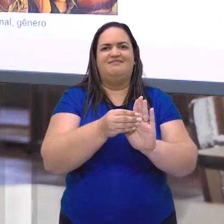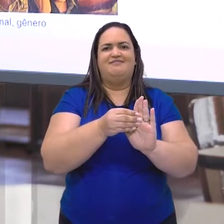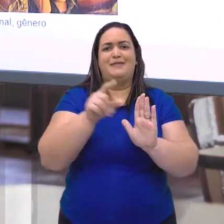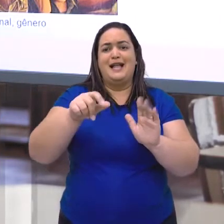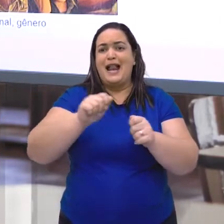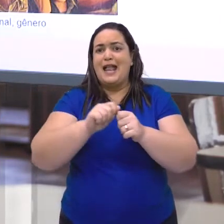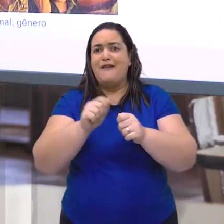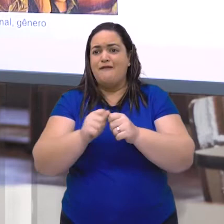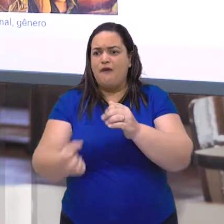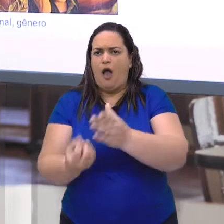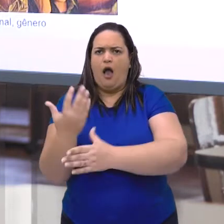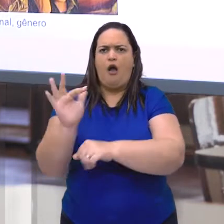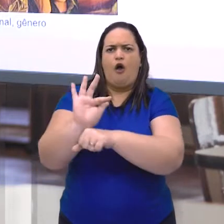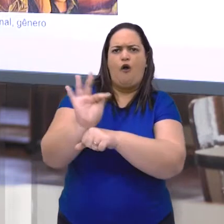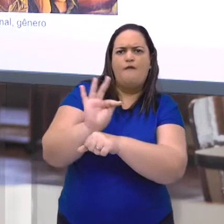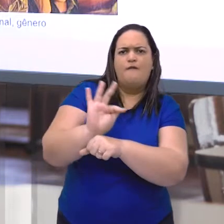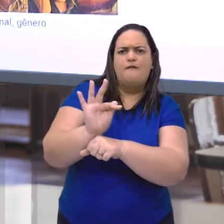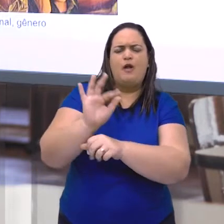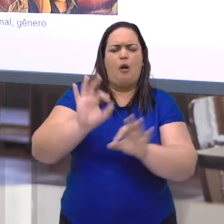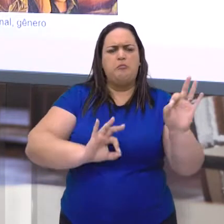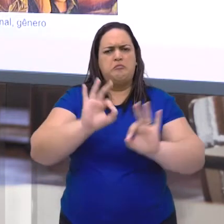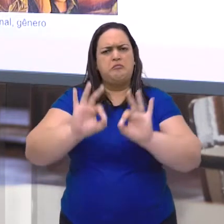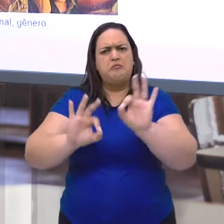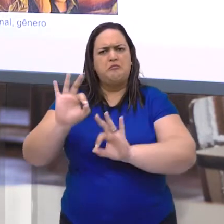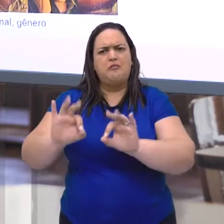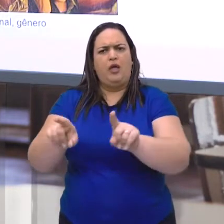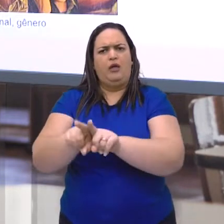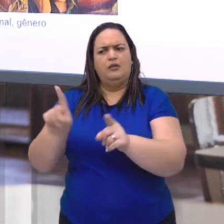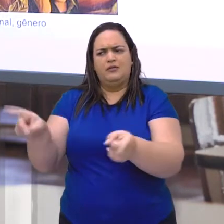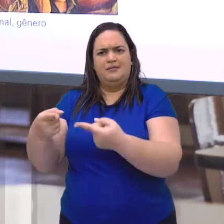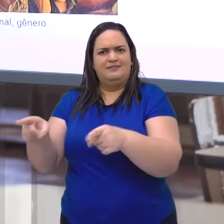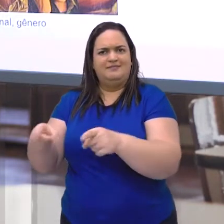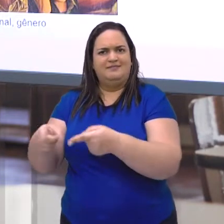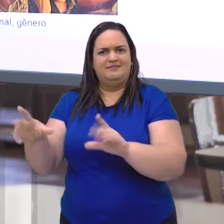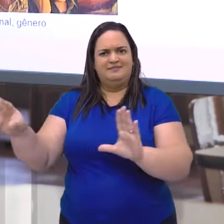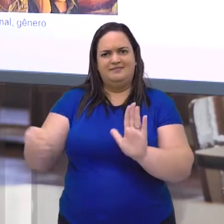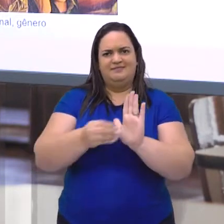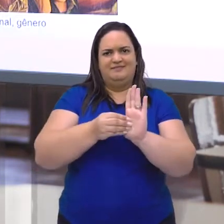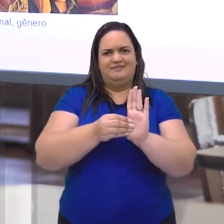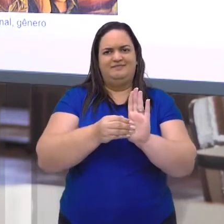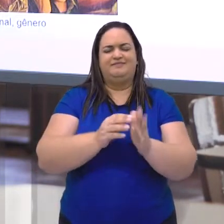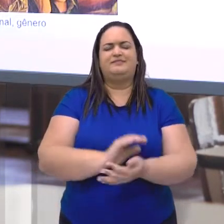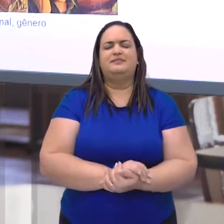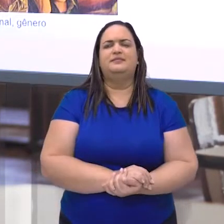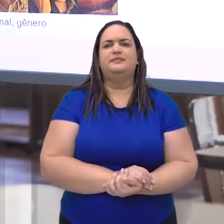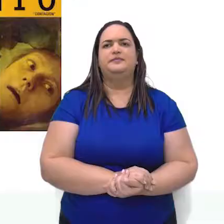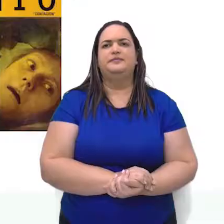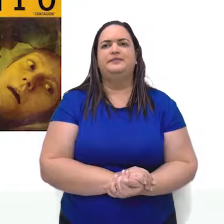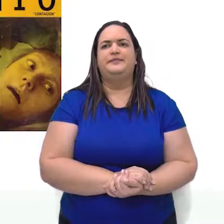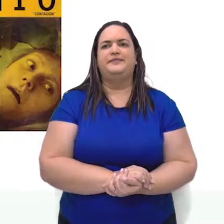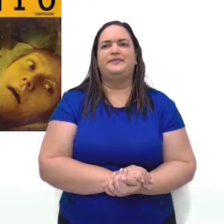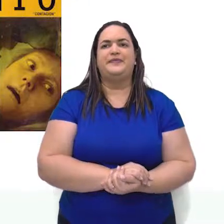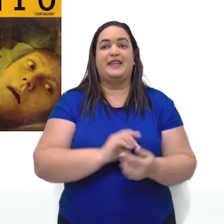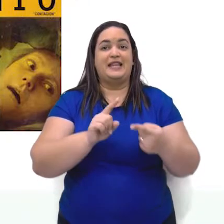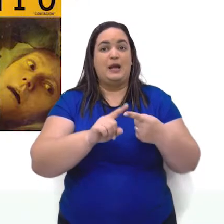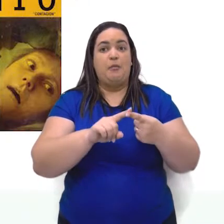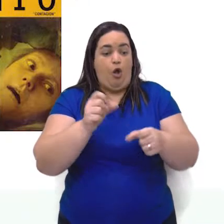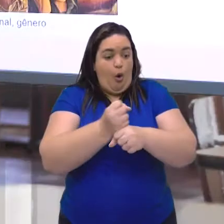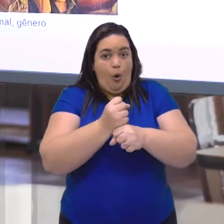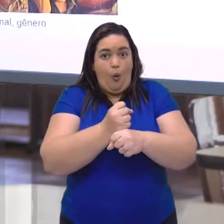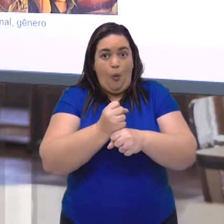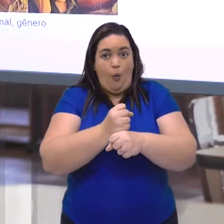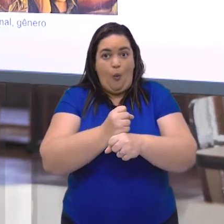toda essa parte de organização do filme, e a música, não é? Que é a trilha sonora. O ano de